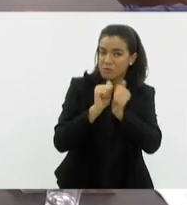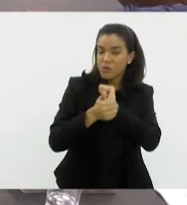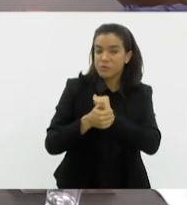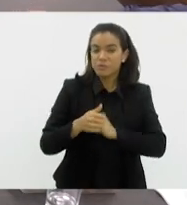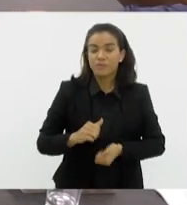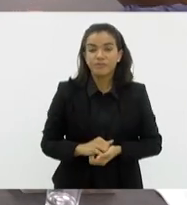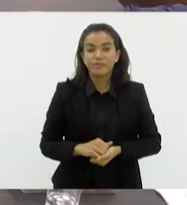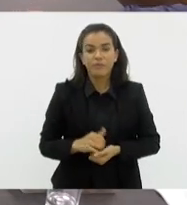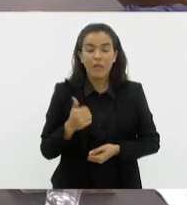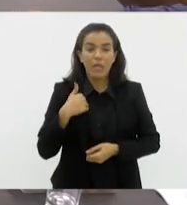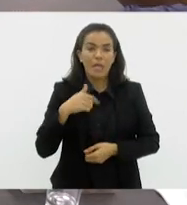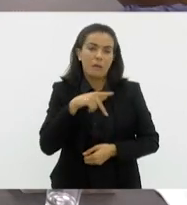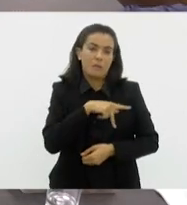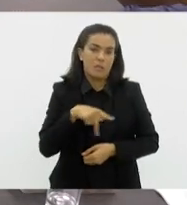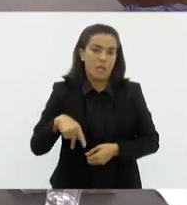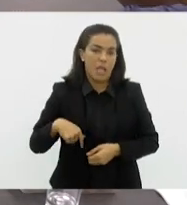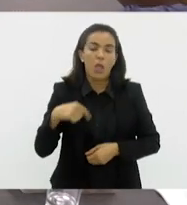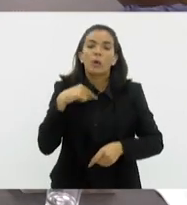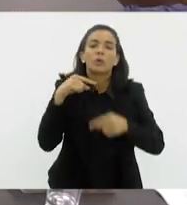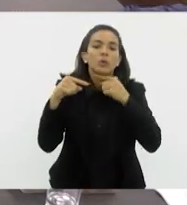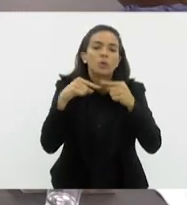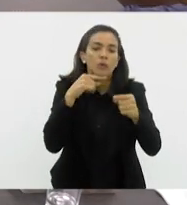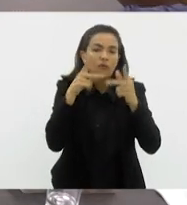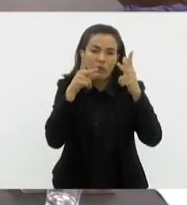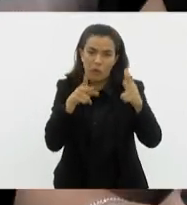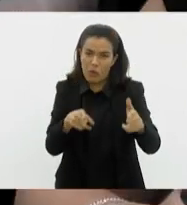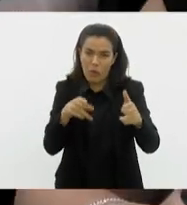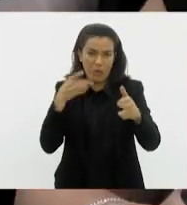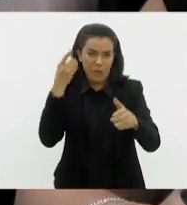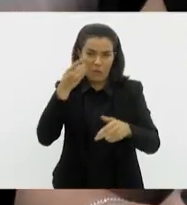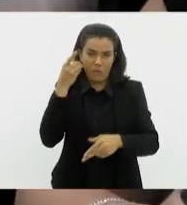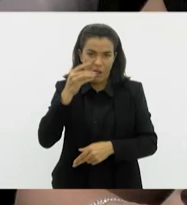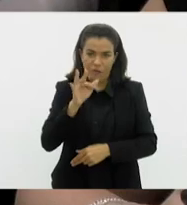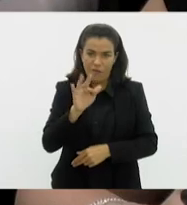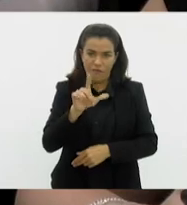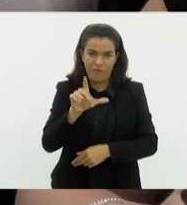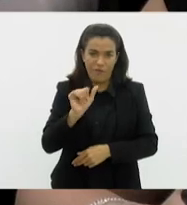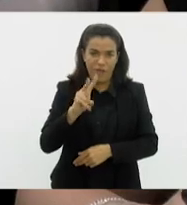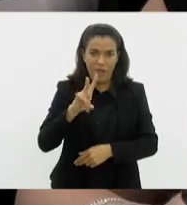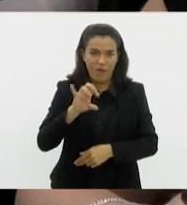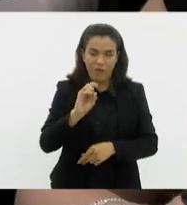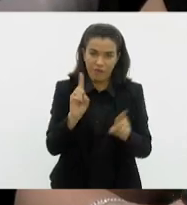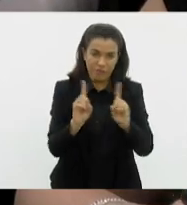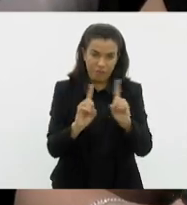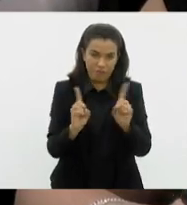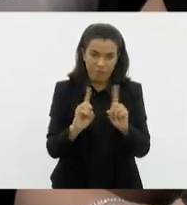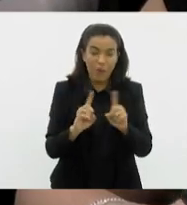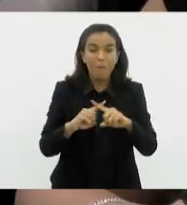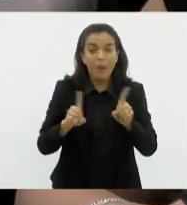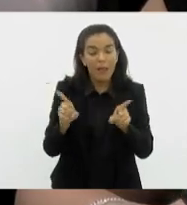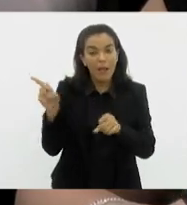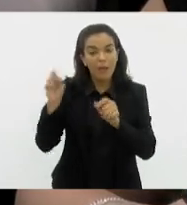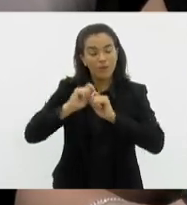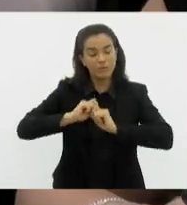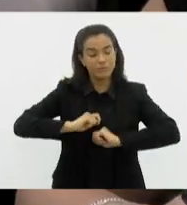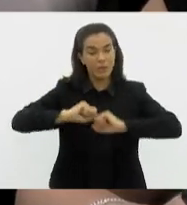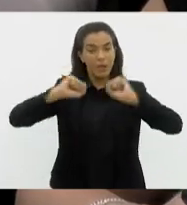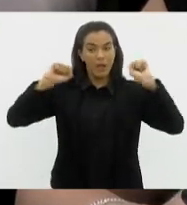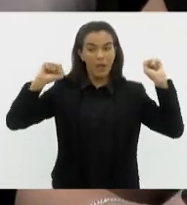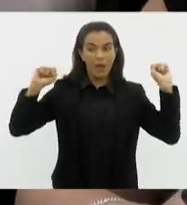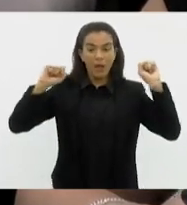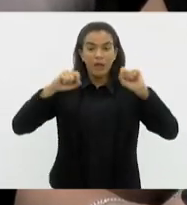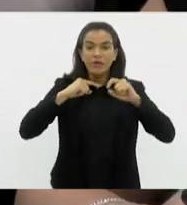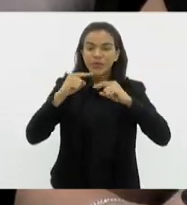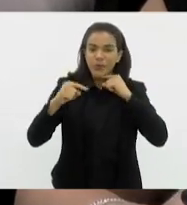Presidente, eu não estou assim com tantas dúvidas quanto o meu colega deputado Flávio Serafini, Hoje ele acordou assim em